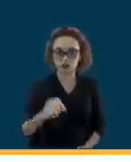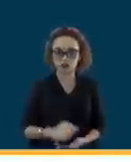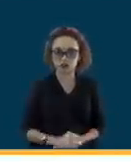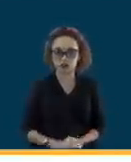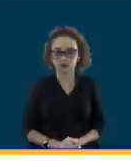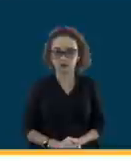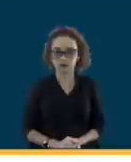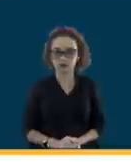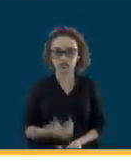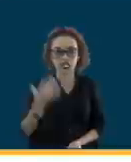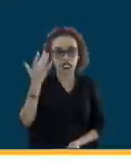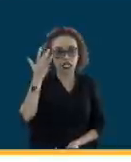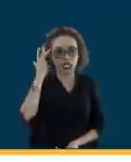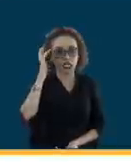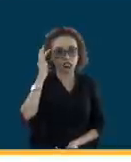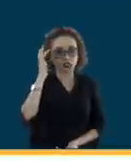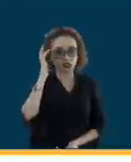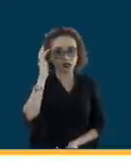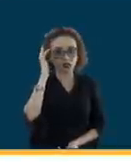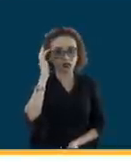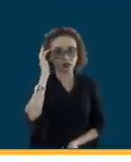Pessoal,